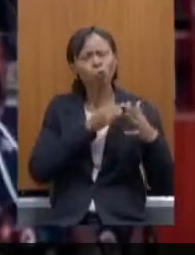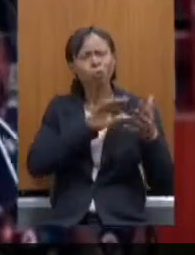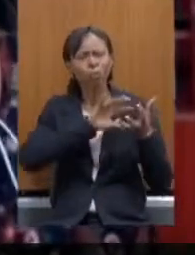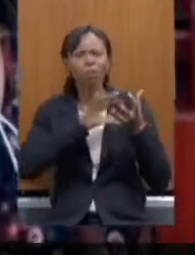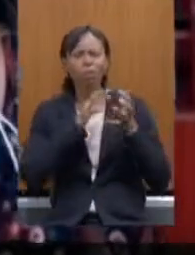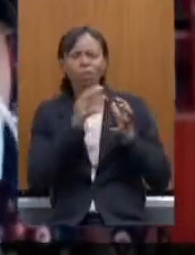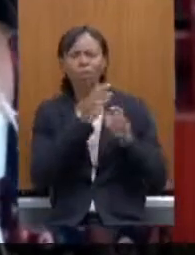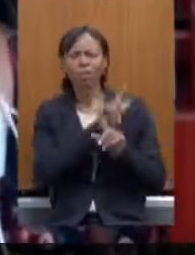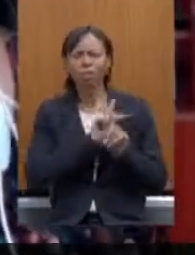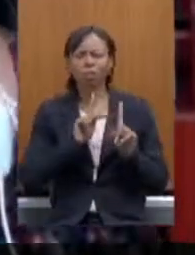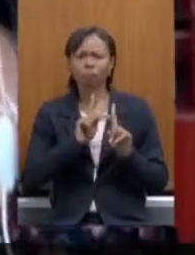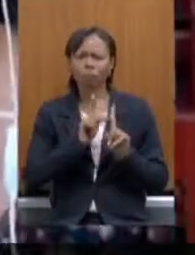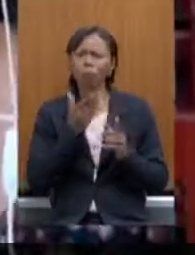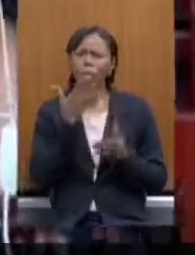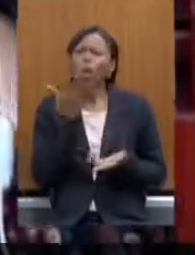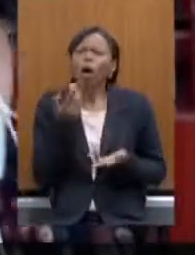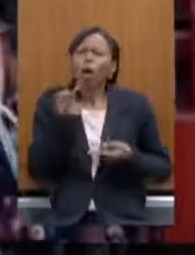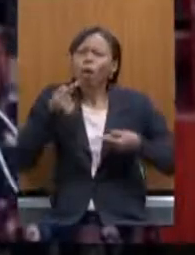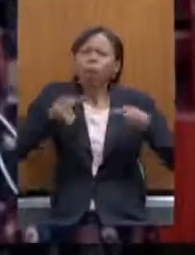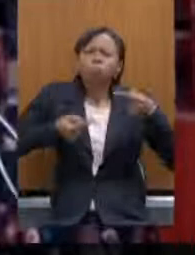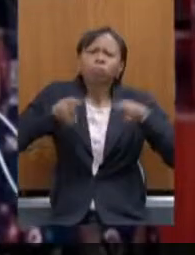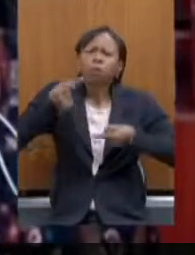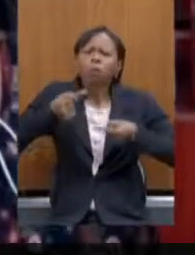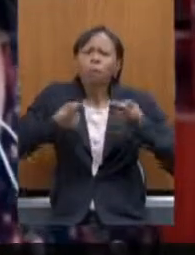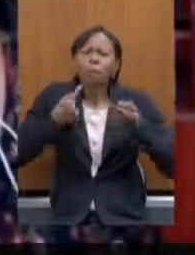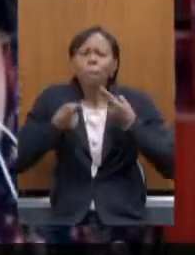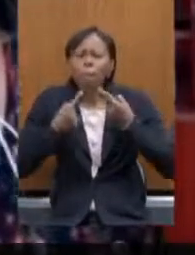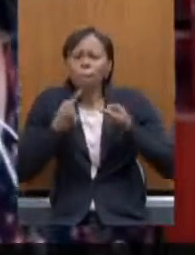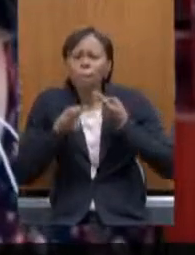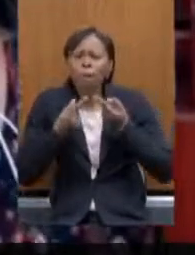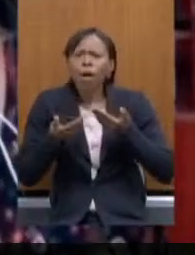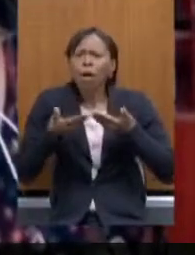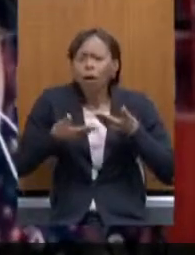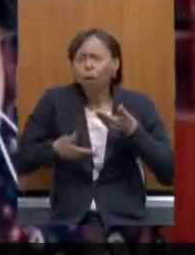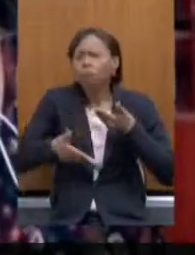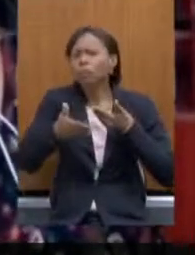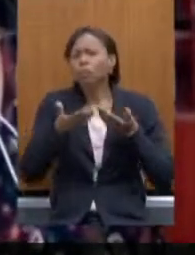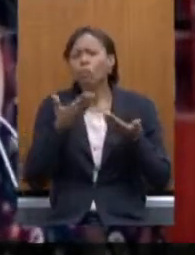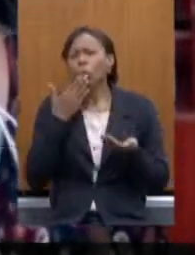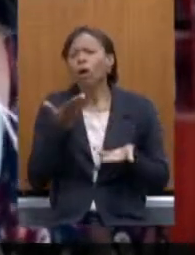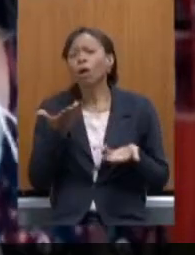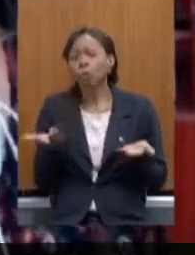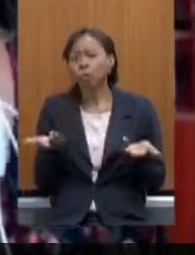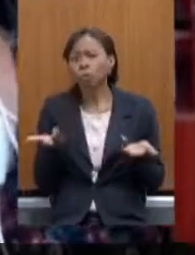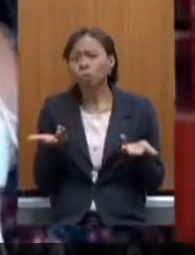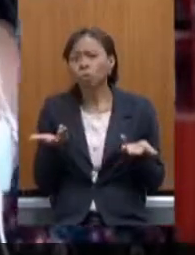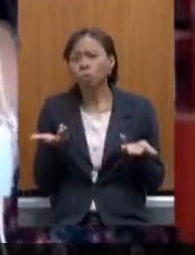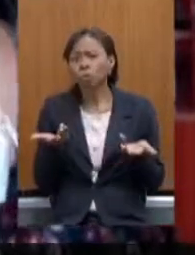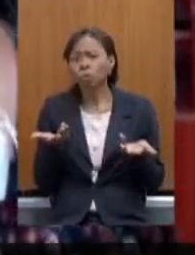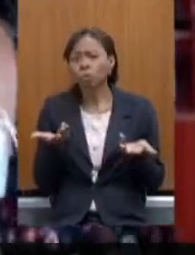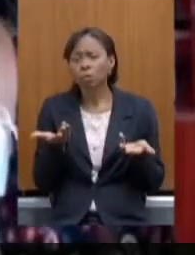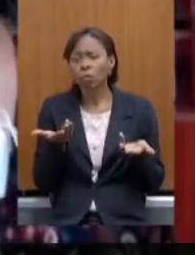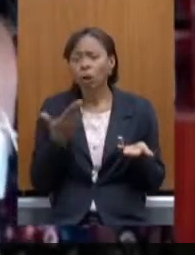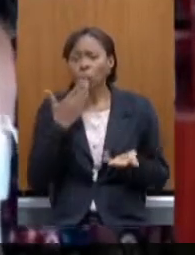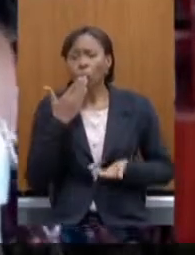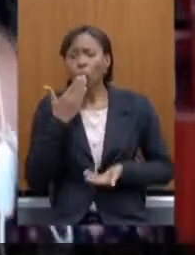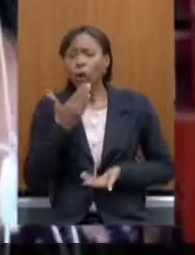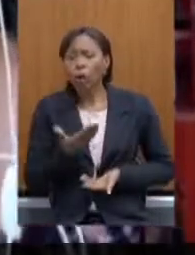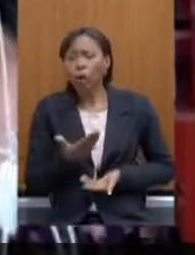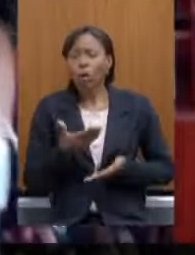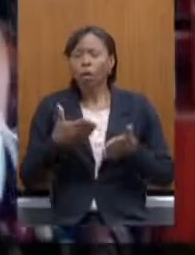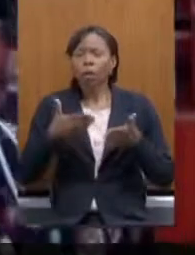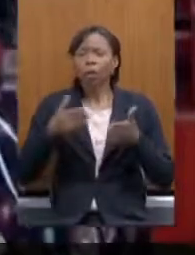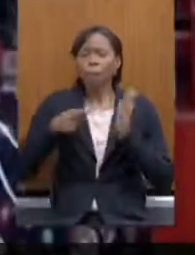reforma ou é o diálogo que vai ser estabelecido a partir de agora a reivindicações as